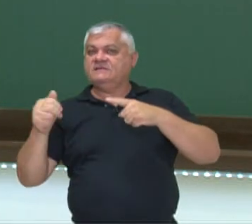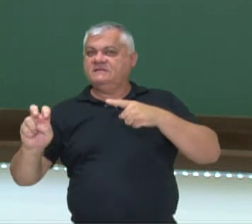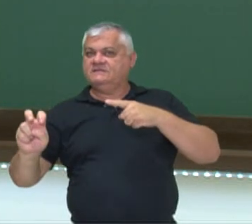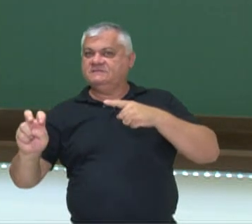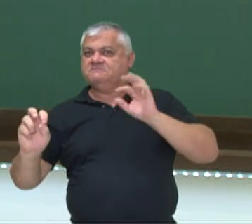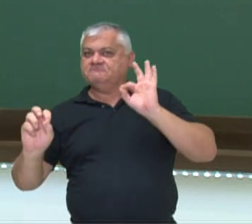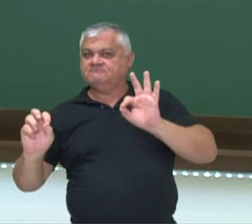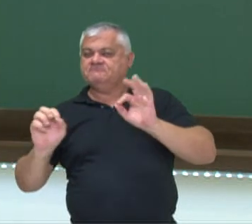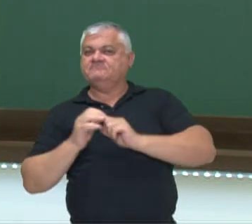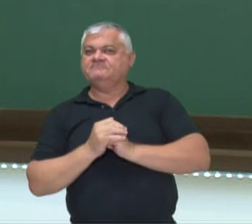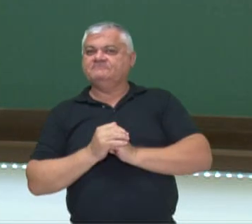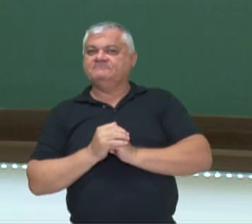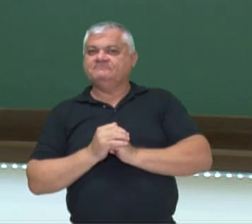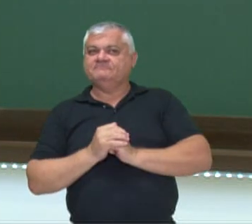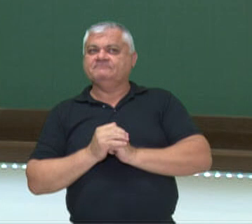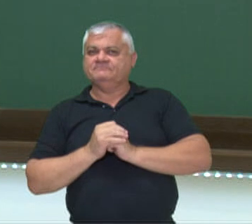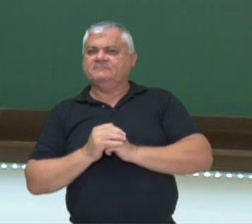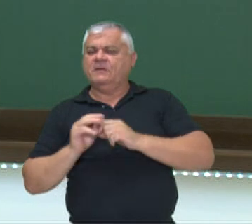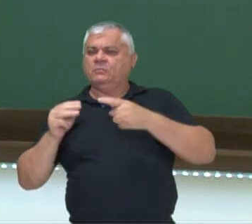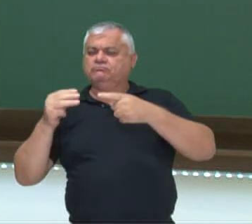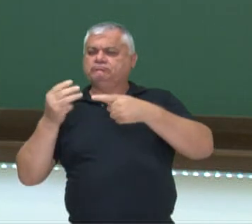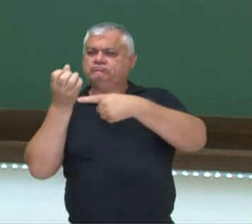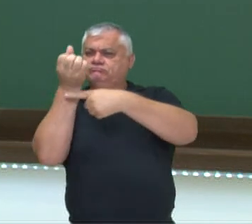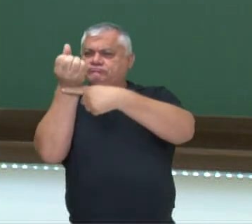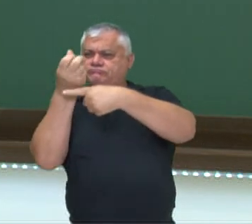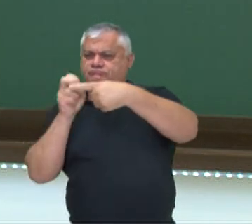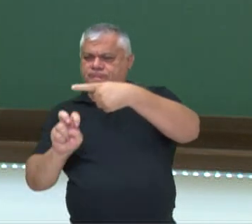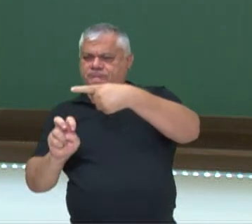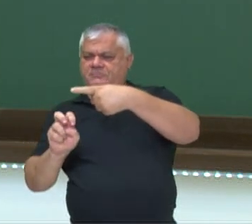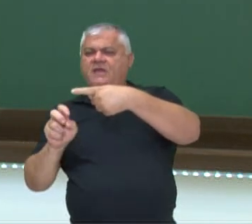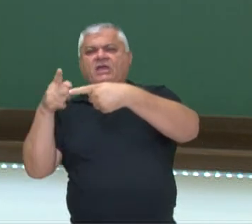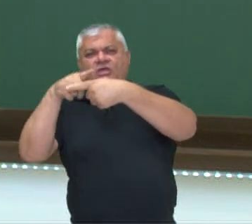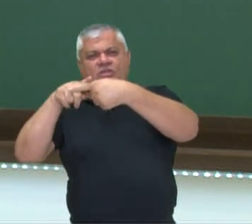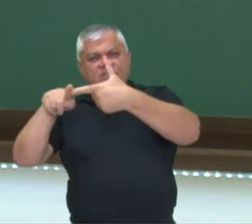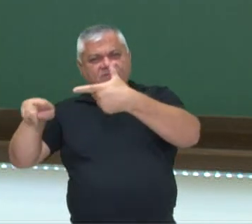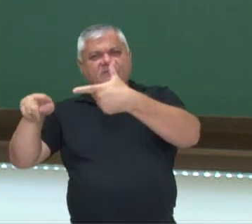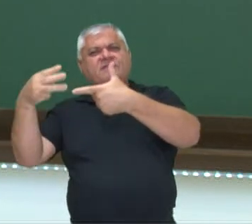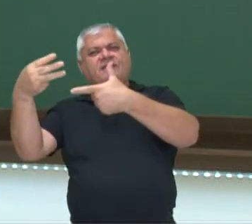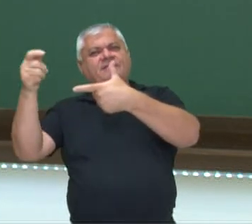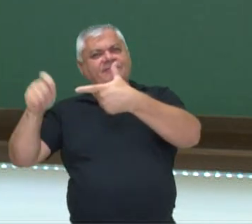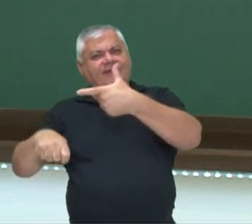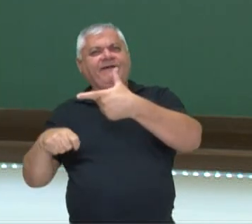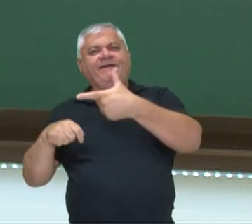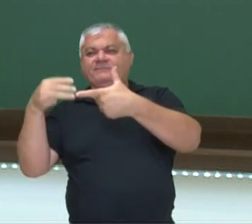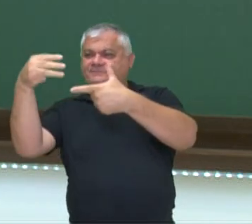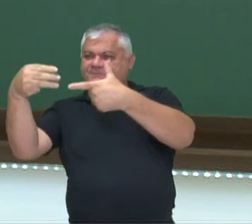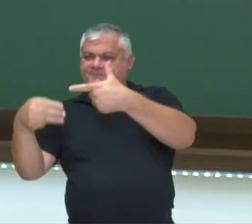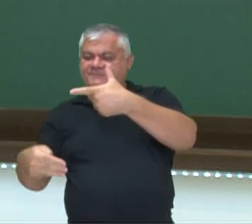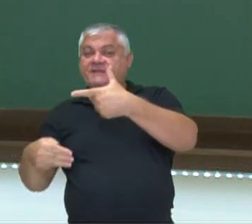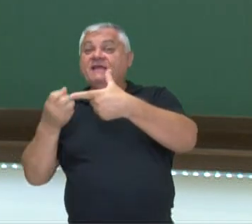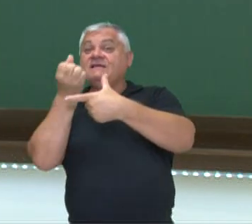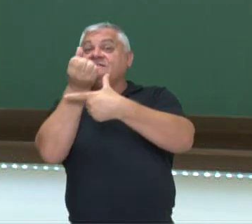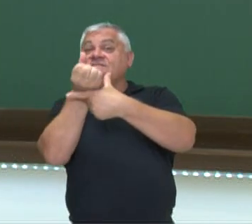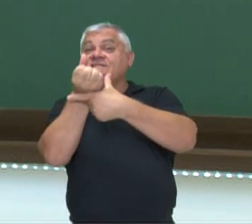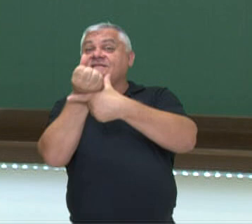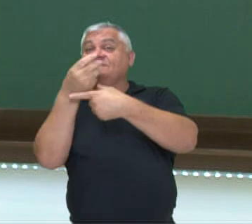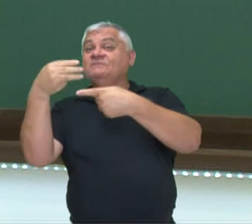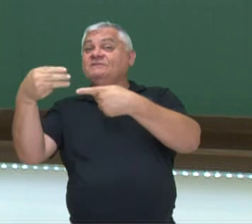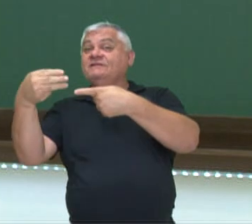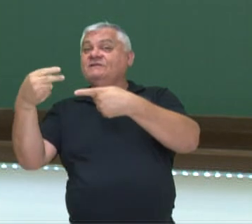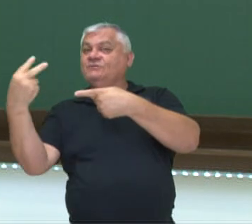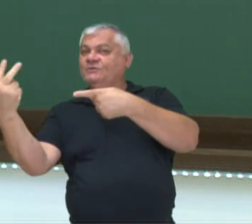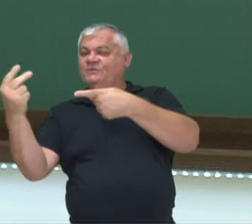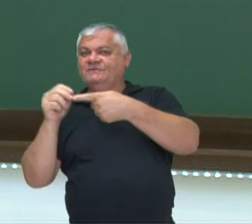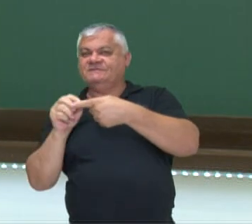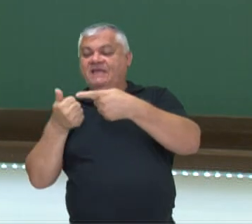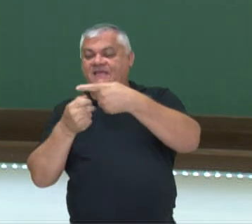é 15. 6 quinzeavos dá para simplificar por 3. Então vamos lá. 6 dividido por 3 é